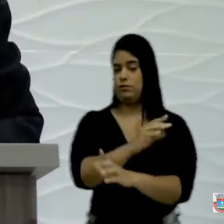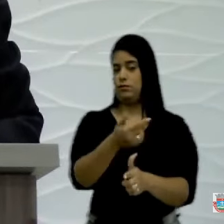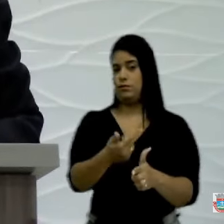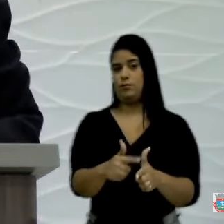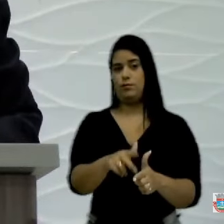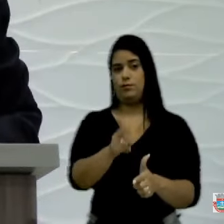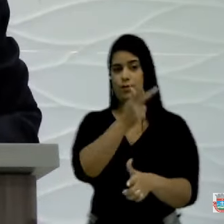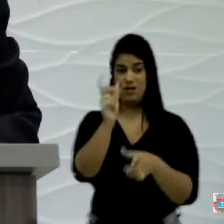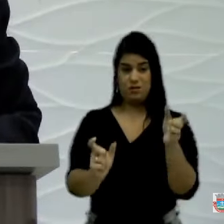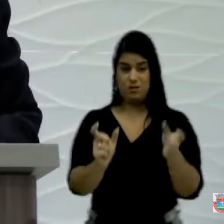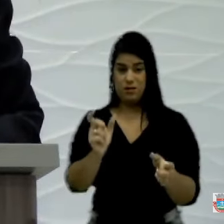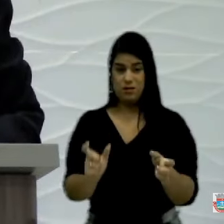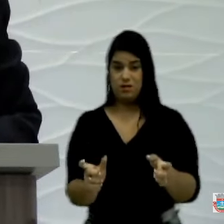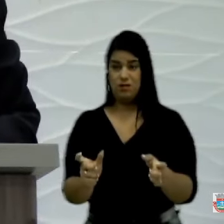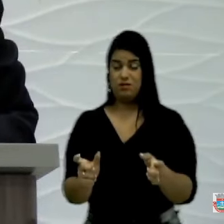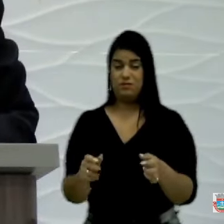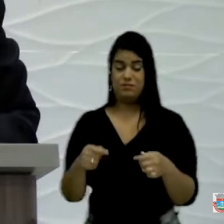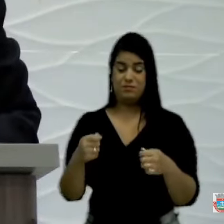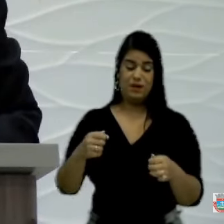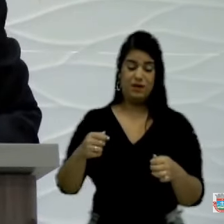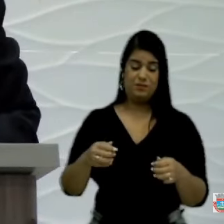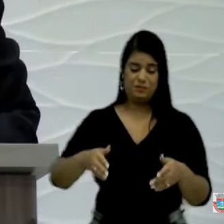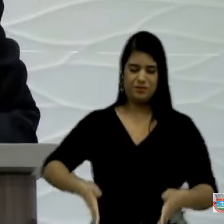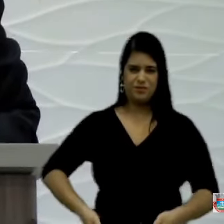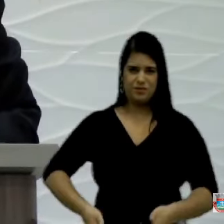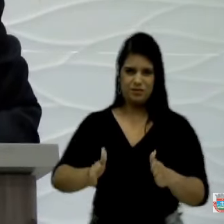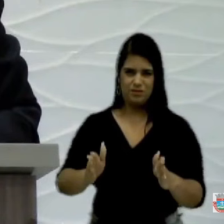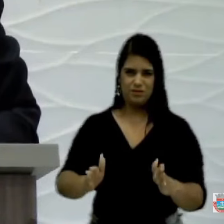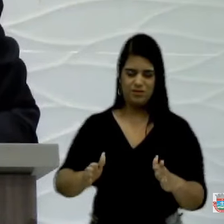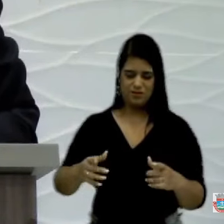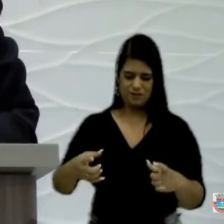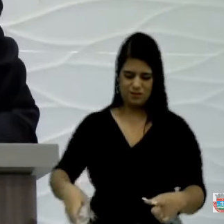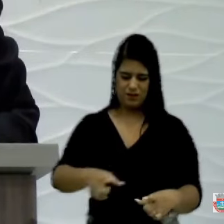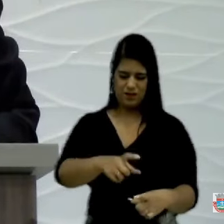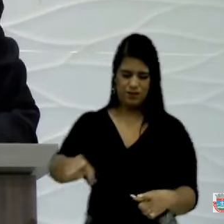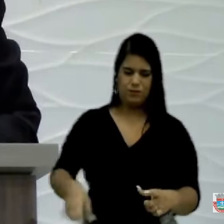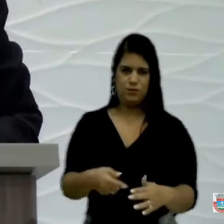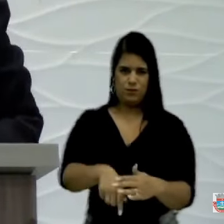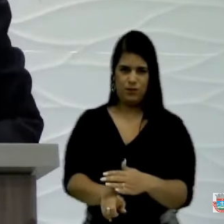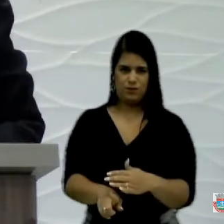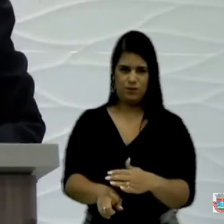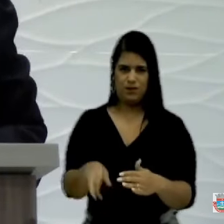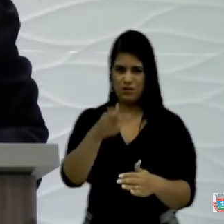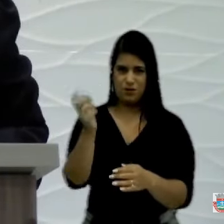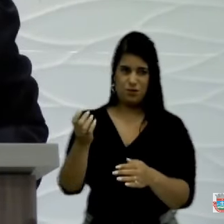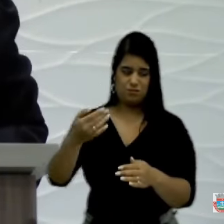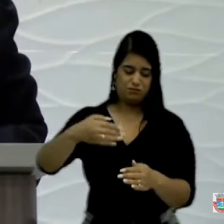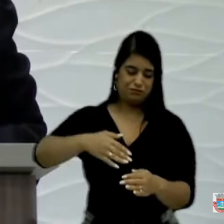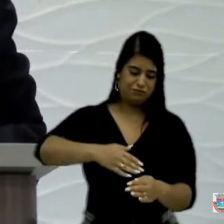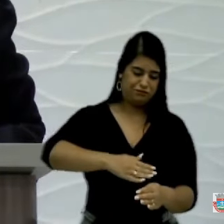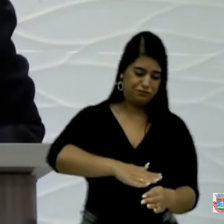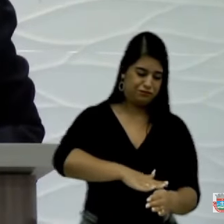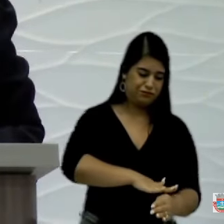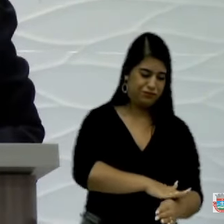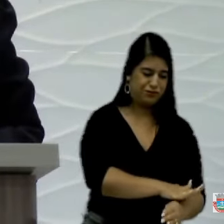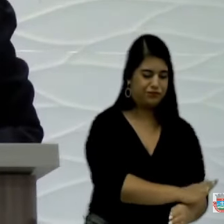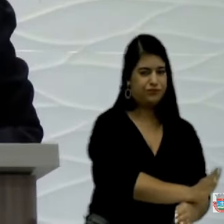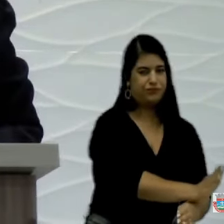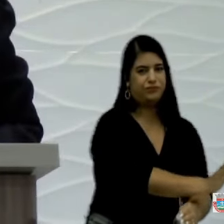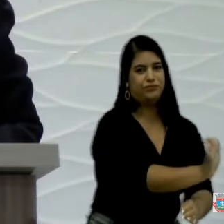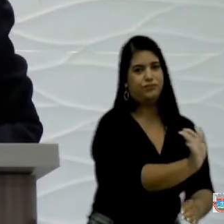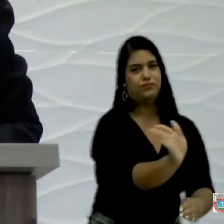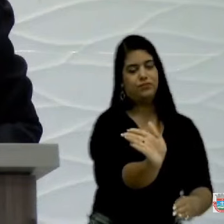arrudeando. Pronto, quem vem para Espírito Santo, que tá ali, próximo a Brantiná, eles estão arrudeando lá pro